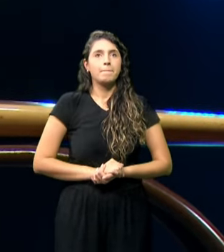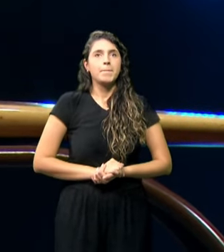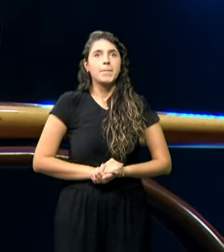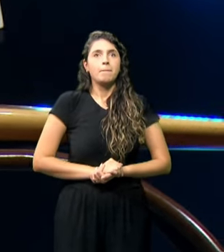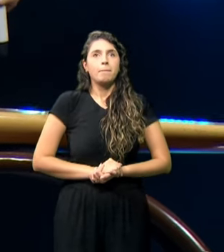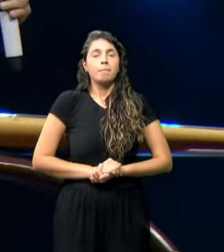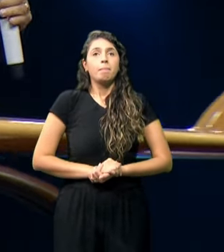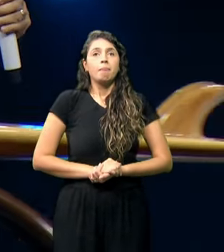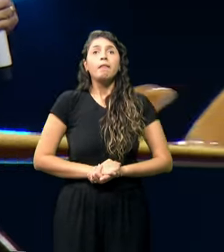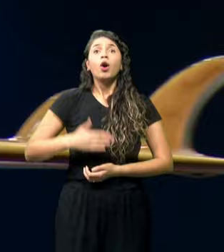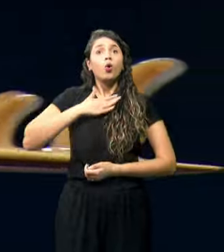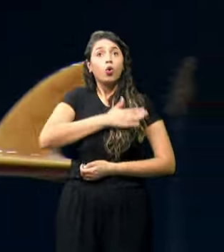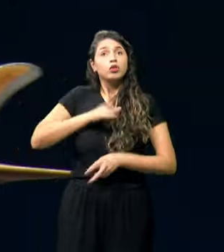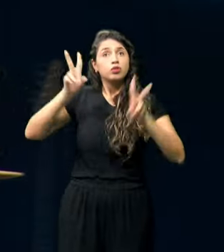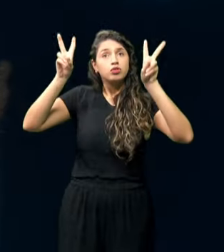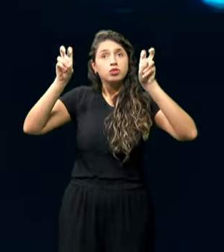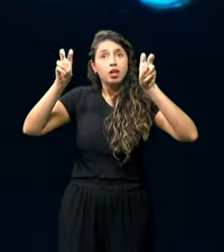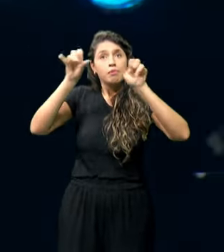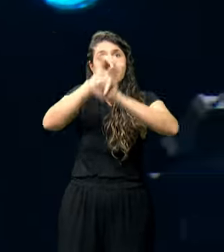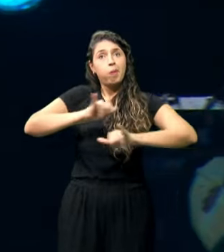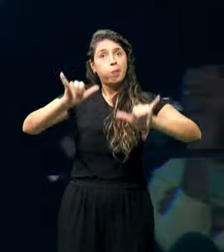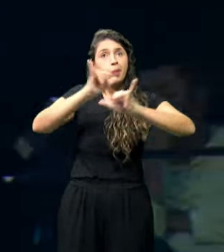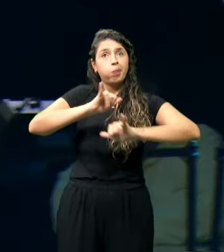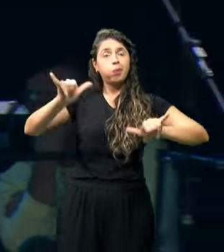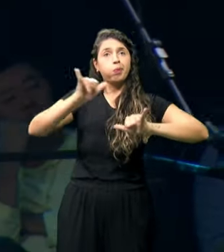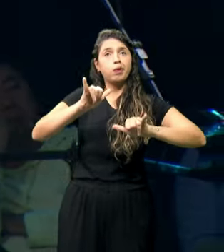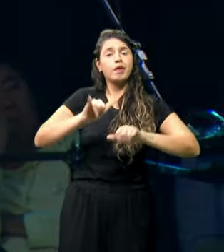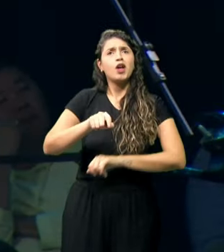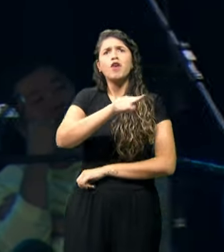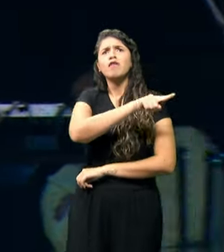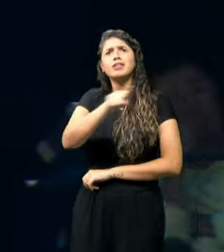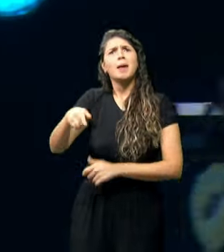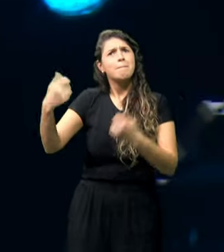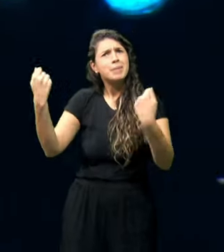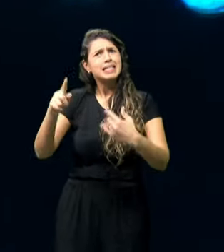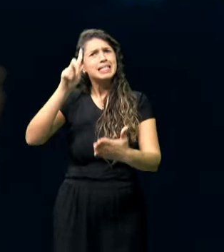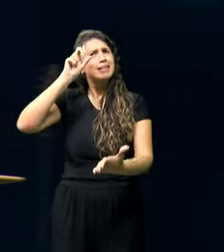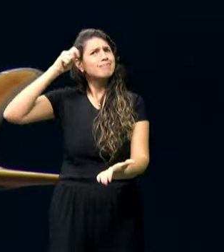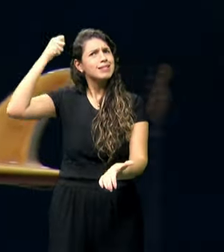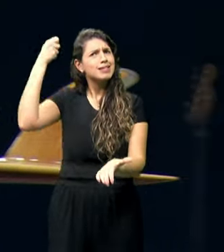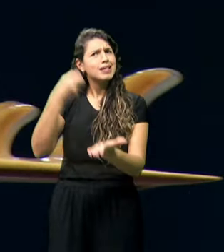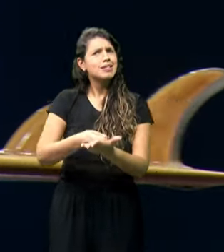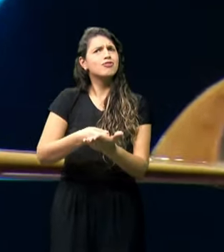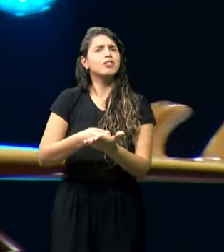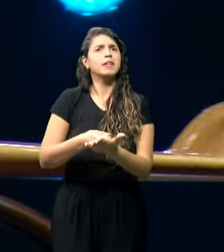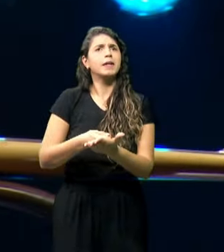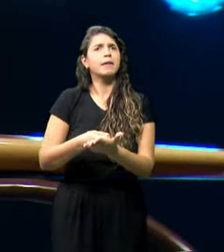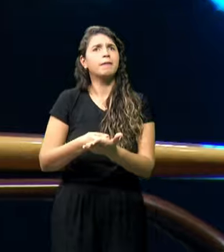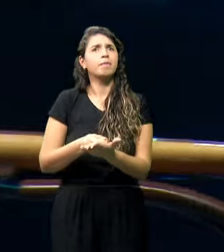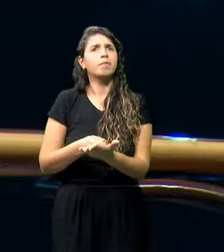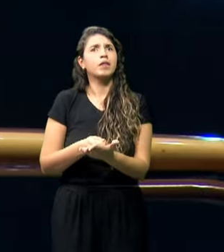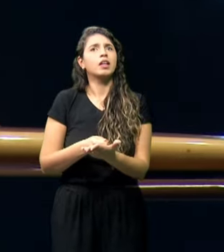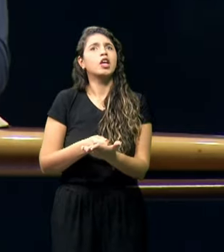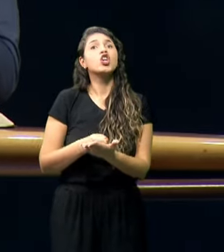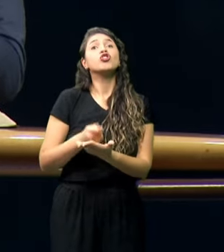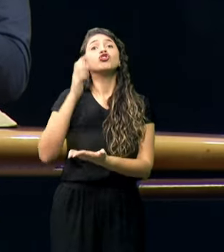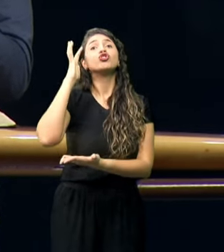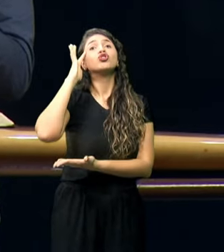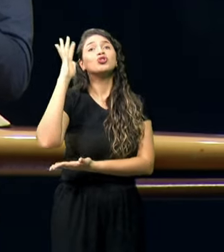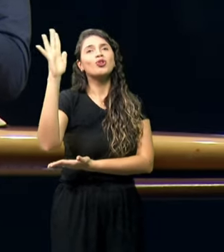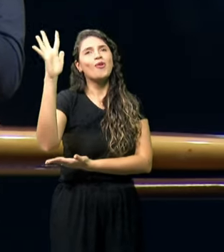Eu gosto de falar sobre isso. Uma coisa que você precisa decidir. Eu decido sonhar.